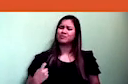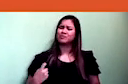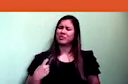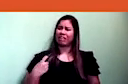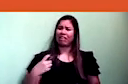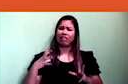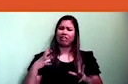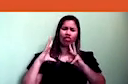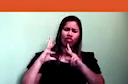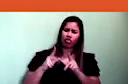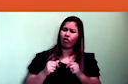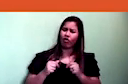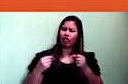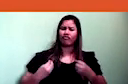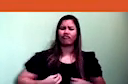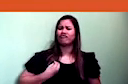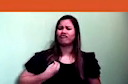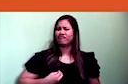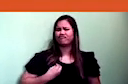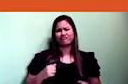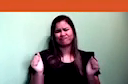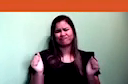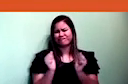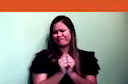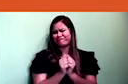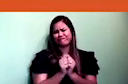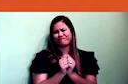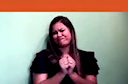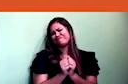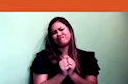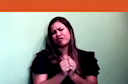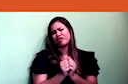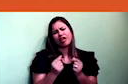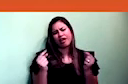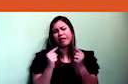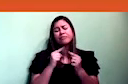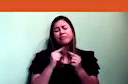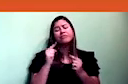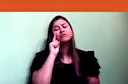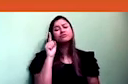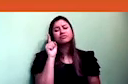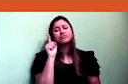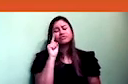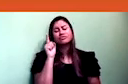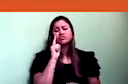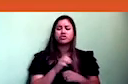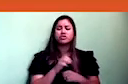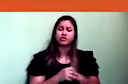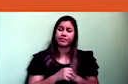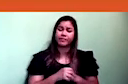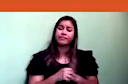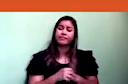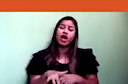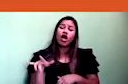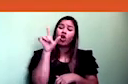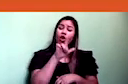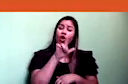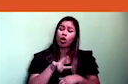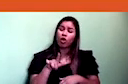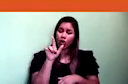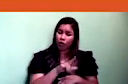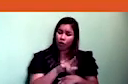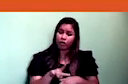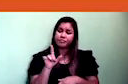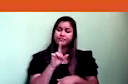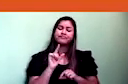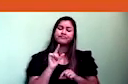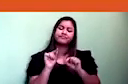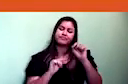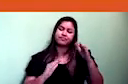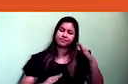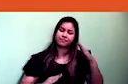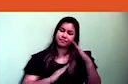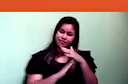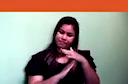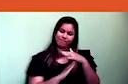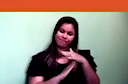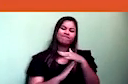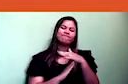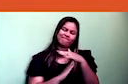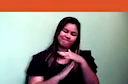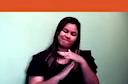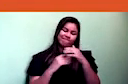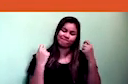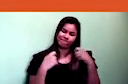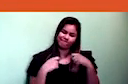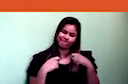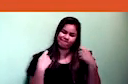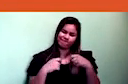nós, inevitavelmente ele compõe o nosso dia a dia. É lógico que existe, então, um limite, né,